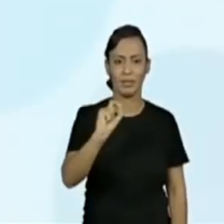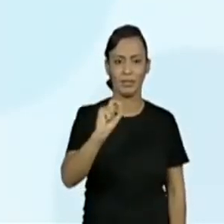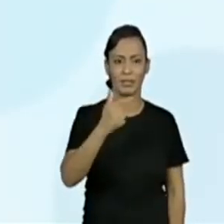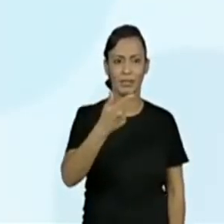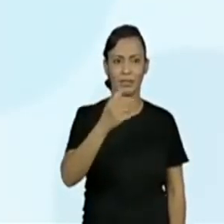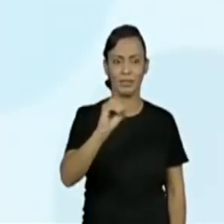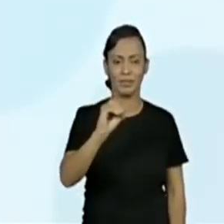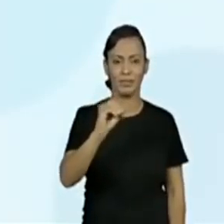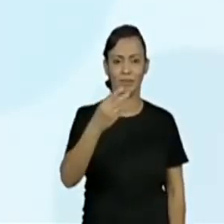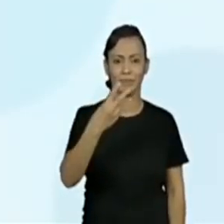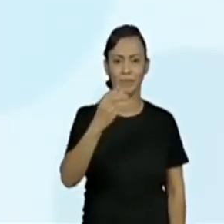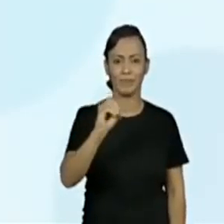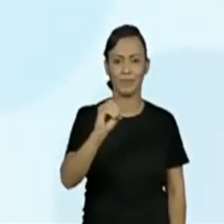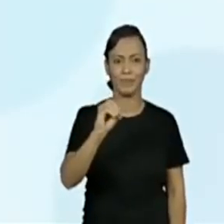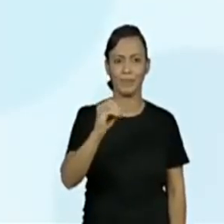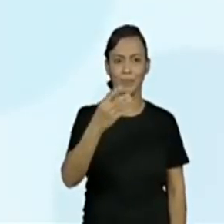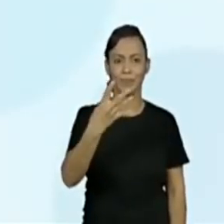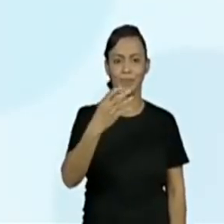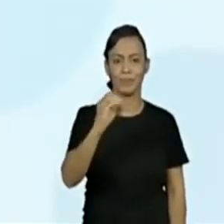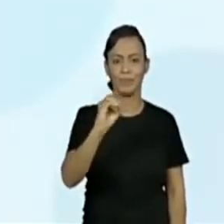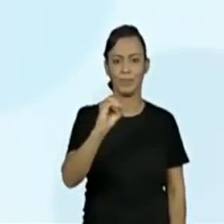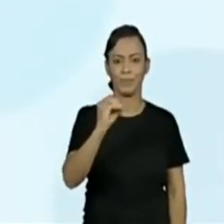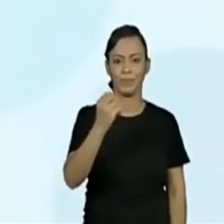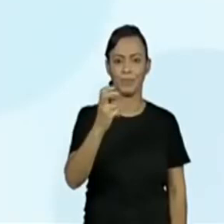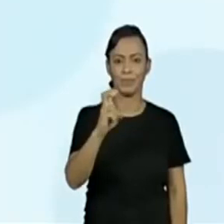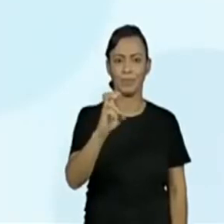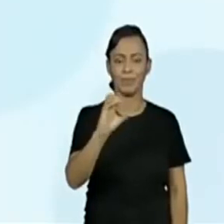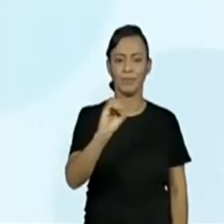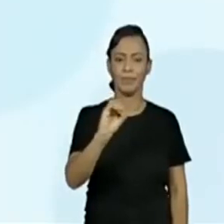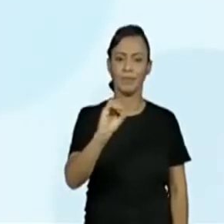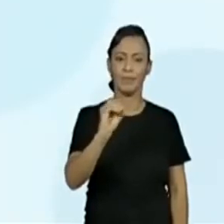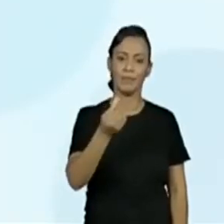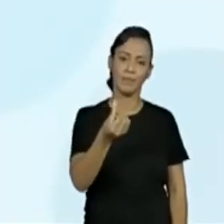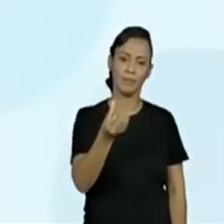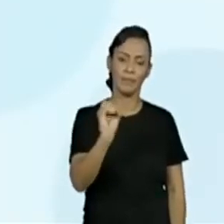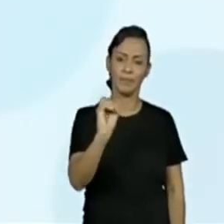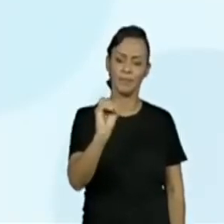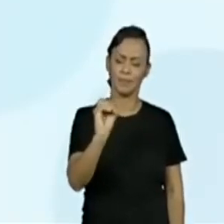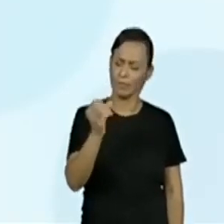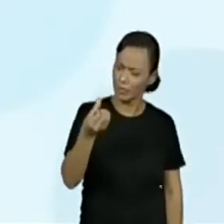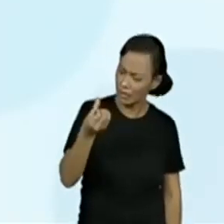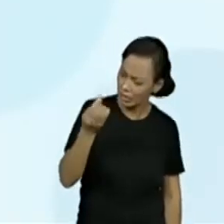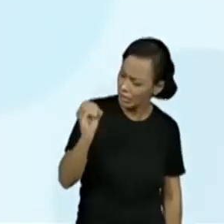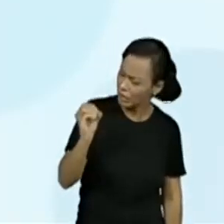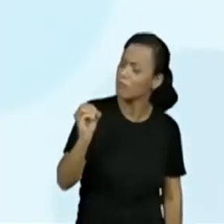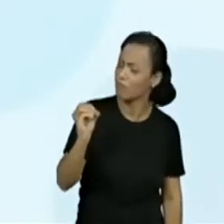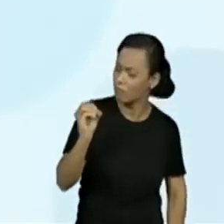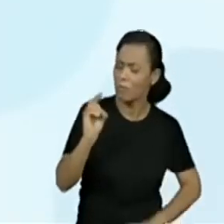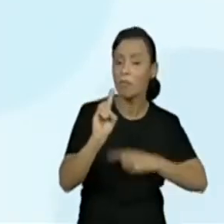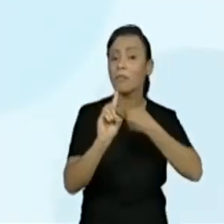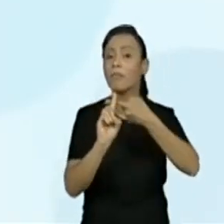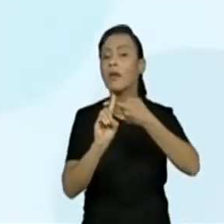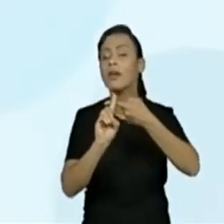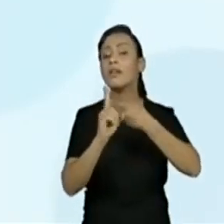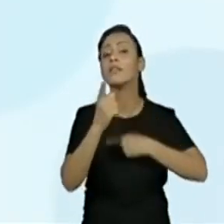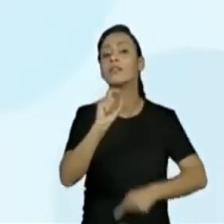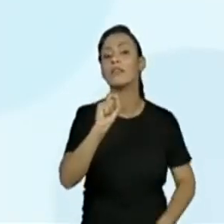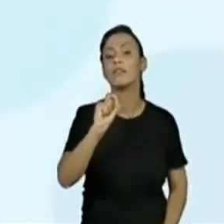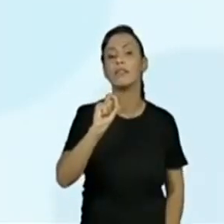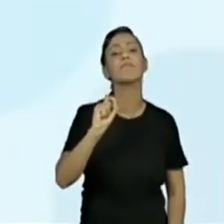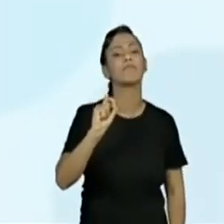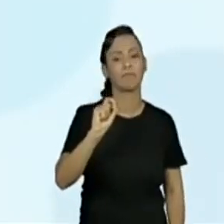40, 50, 60, 60 mais 10... 70,